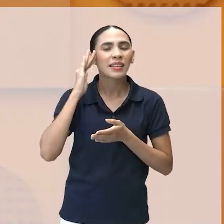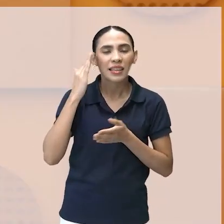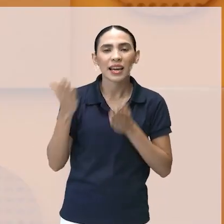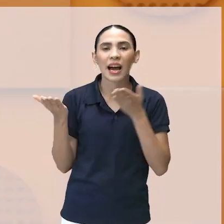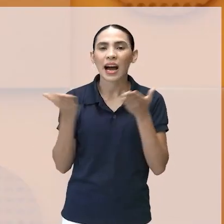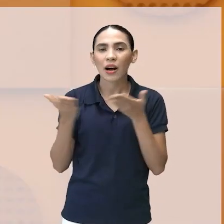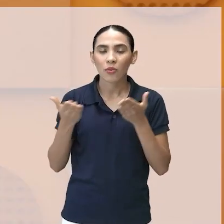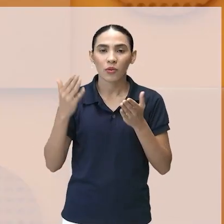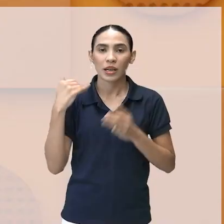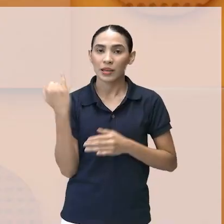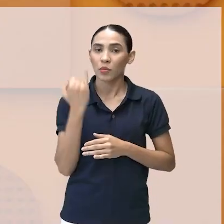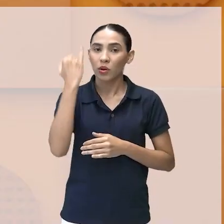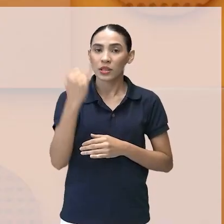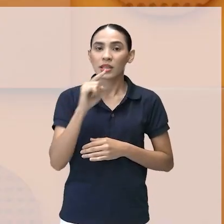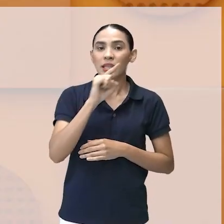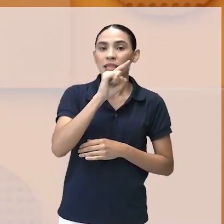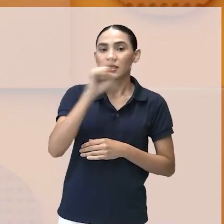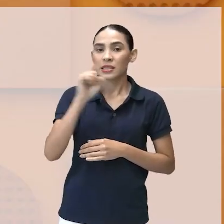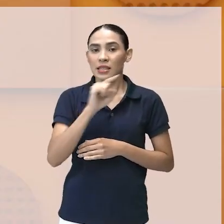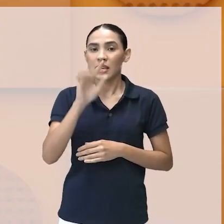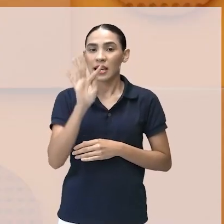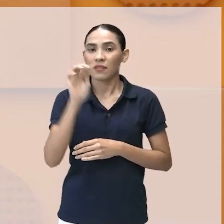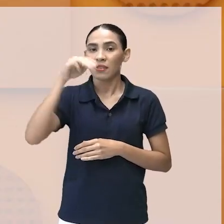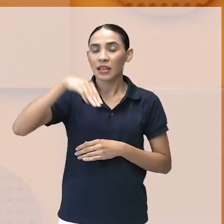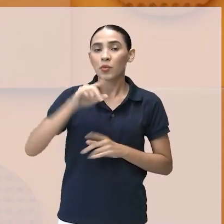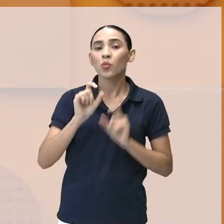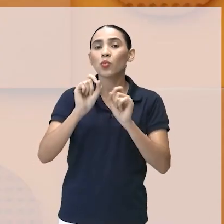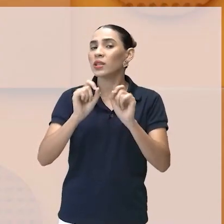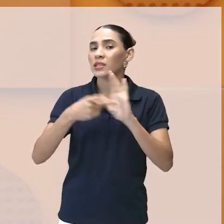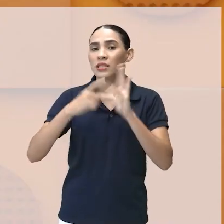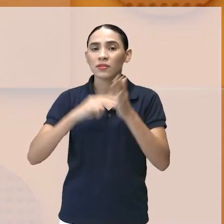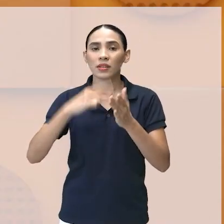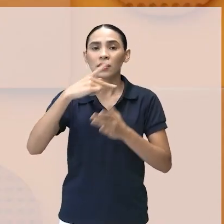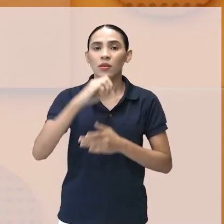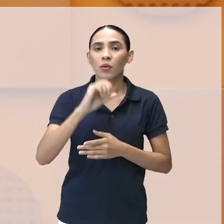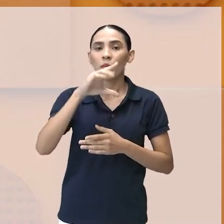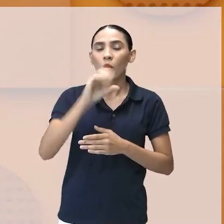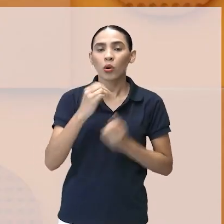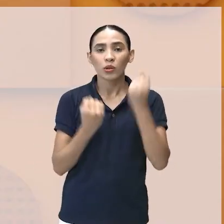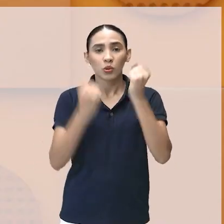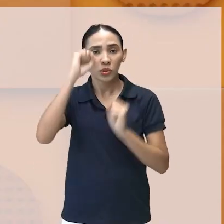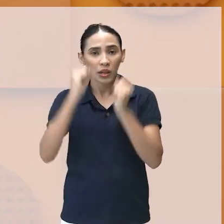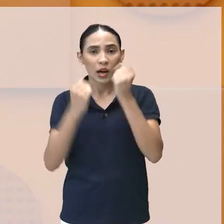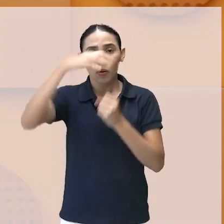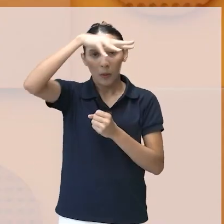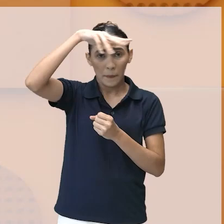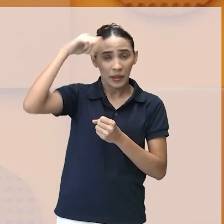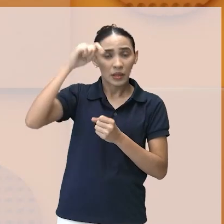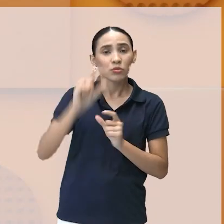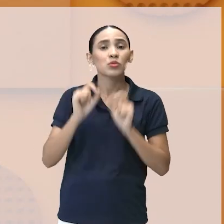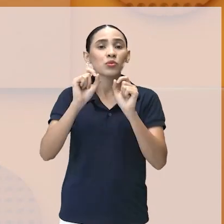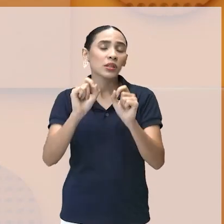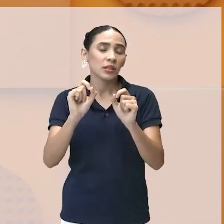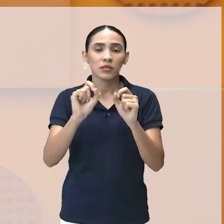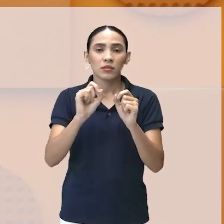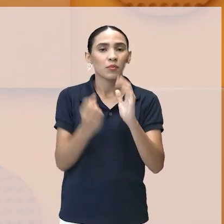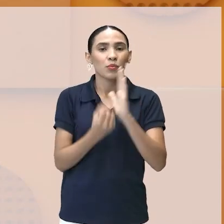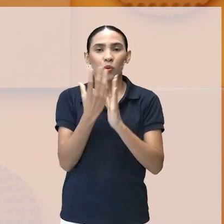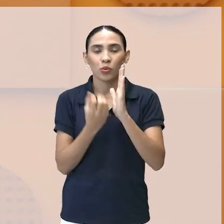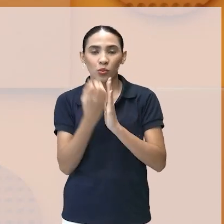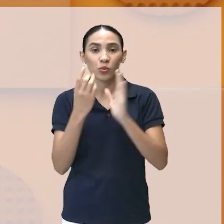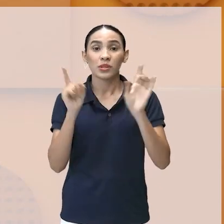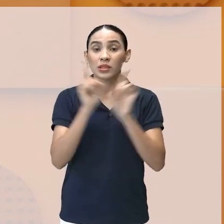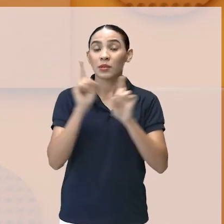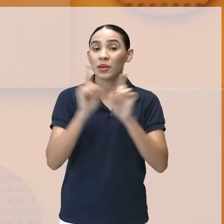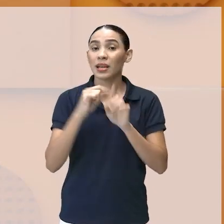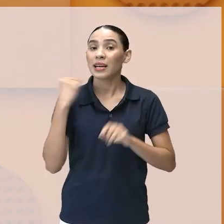a importância da Zona Franca de Manaus, o que é o Polo Industrial de Manaus e o que esse Polo Industrial ele produz e